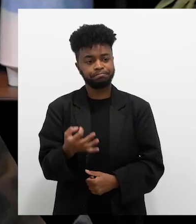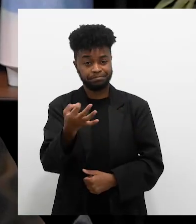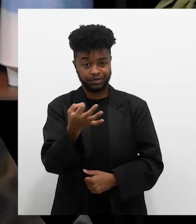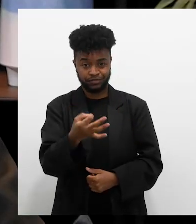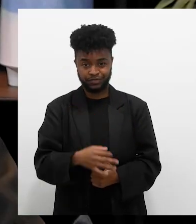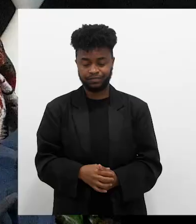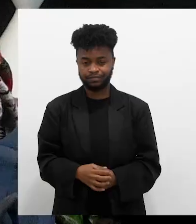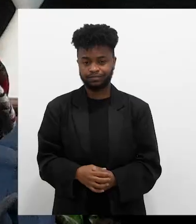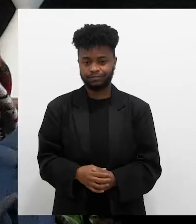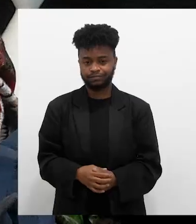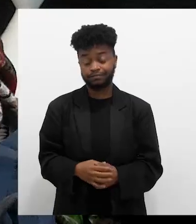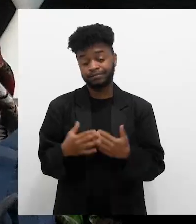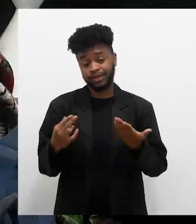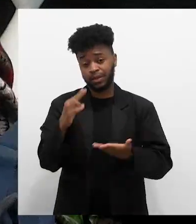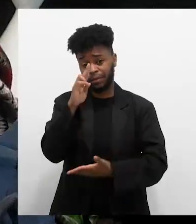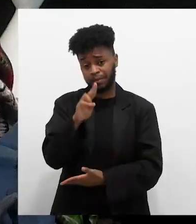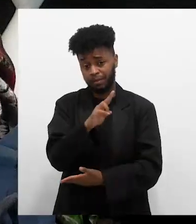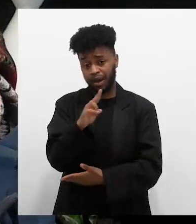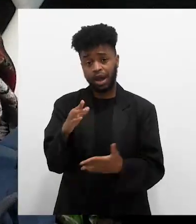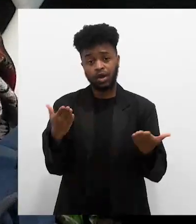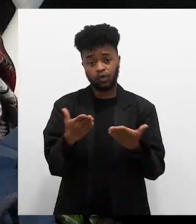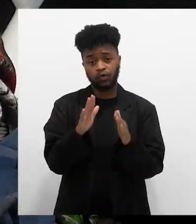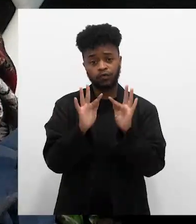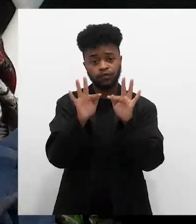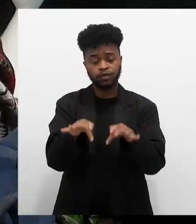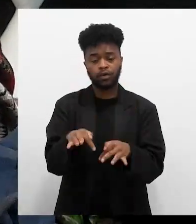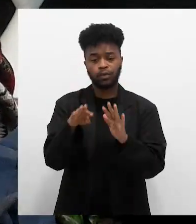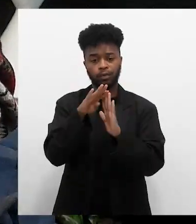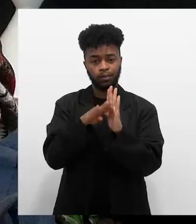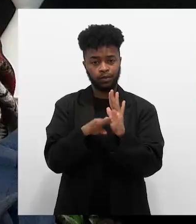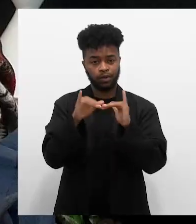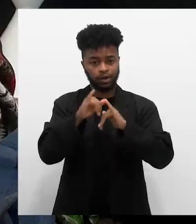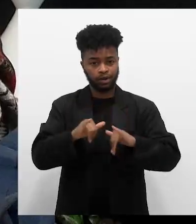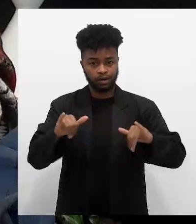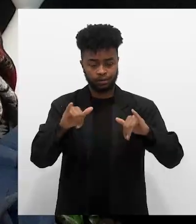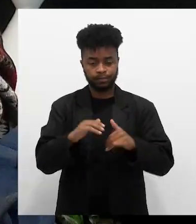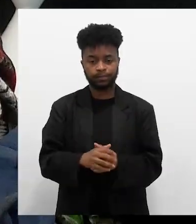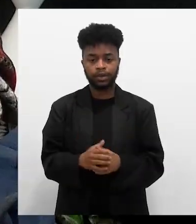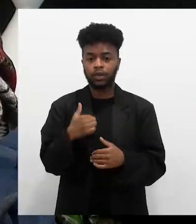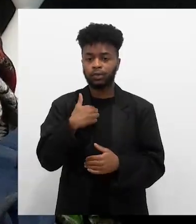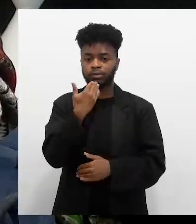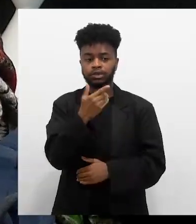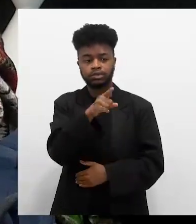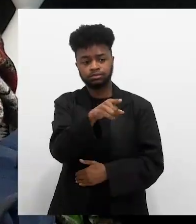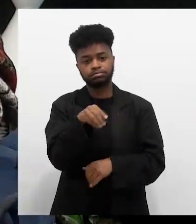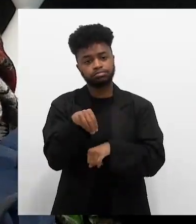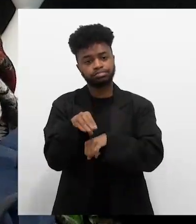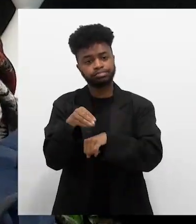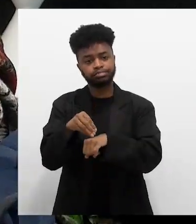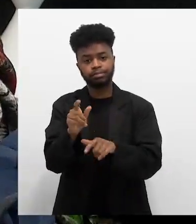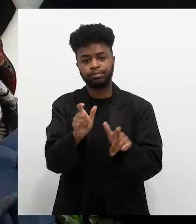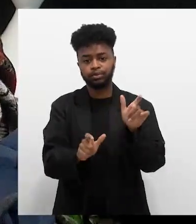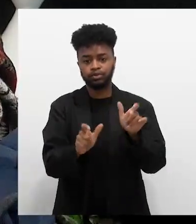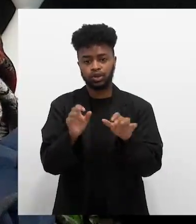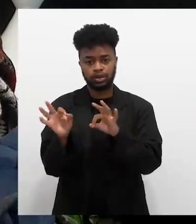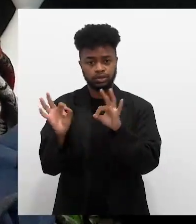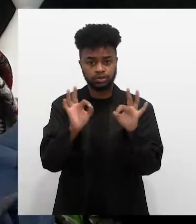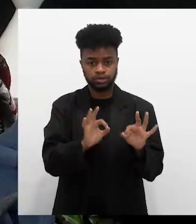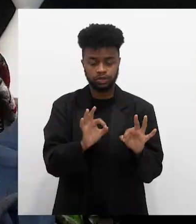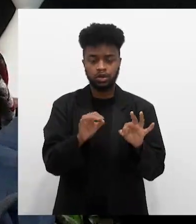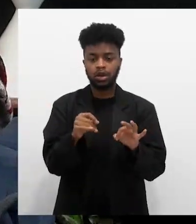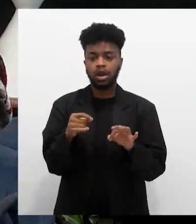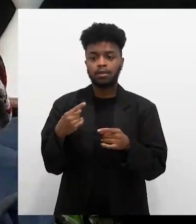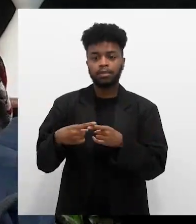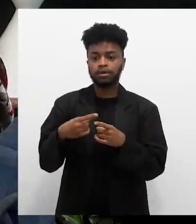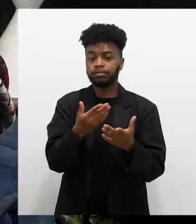paz. Perfeito. Padre Vitor, nós estamos chegando ao final do programa. Gostaria que o senhor deixasse uma mensagem